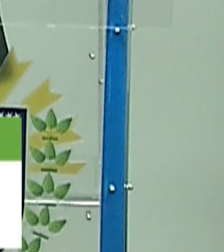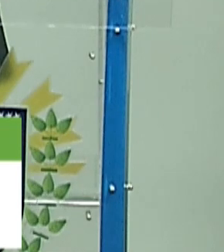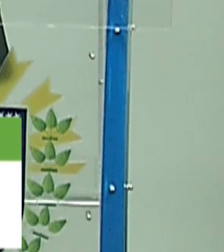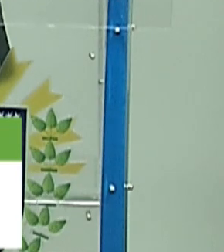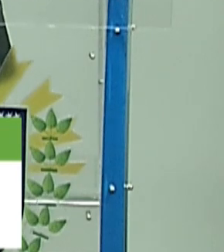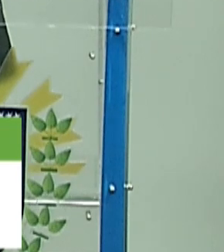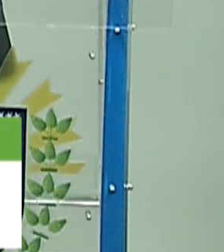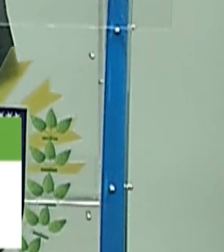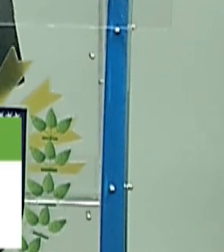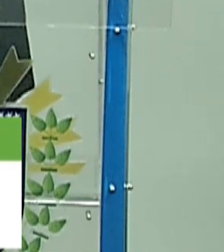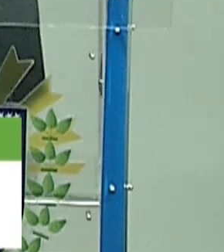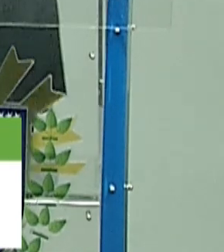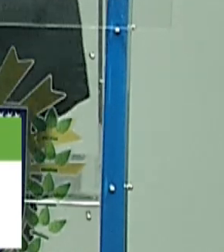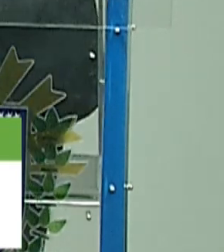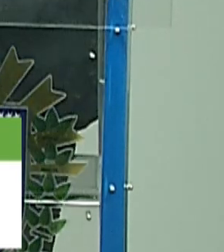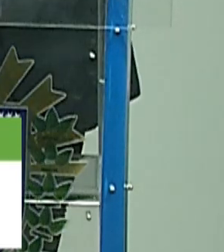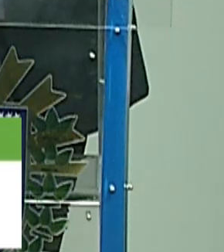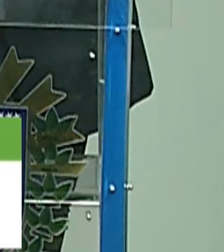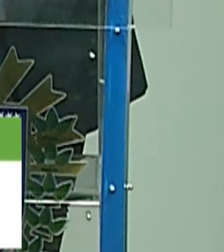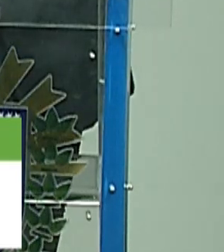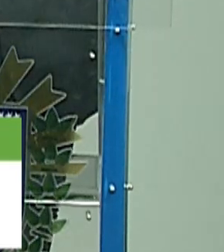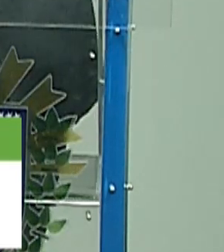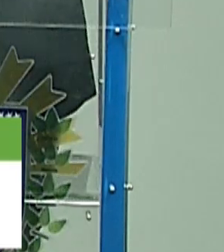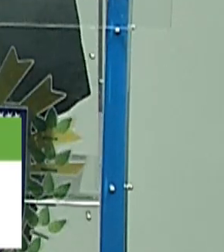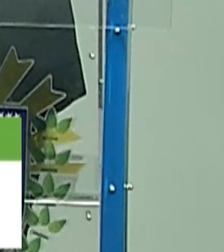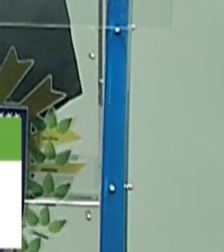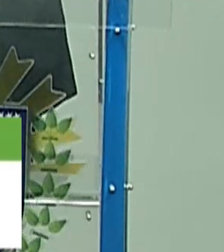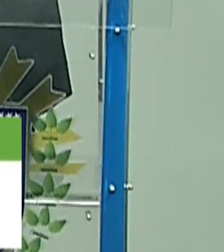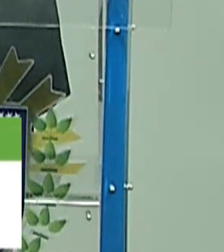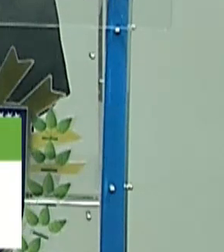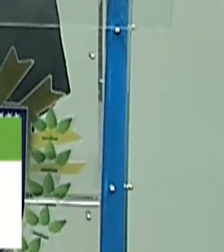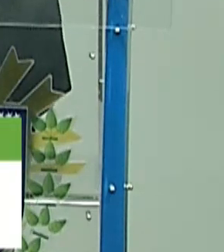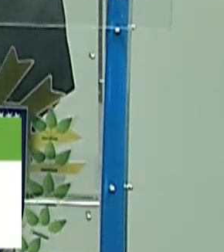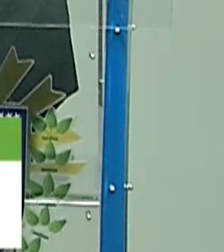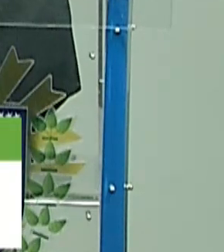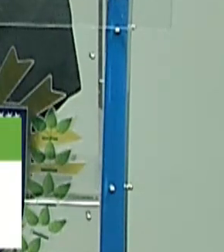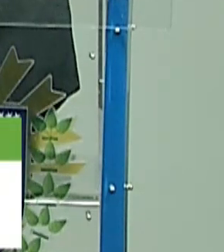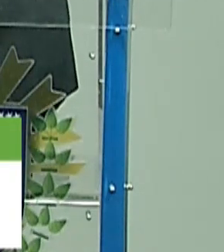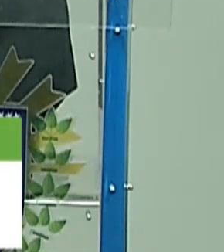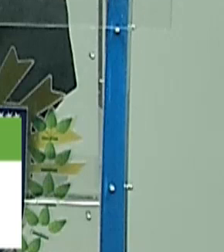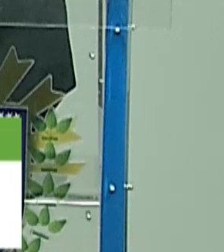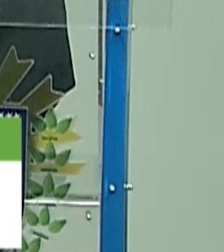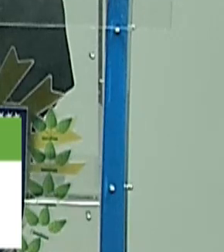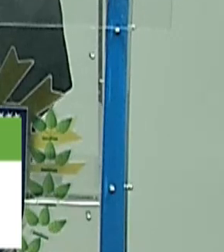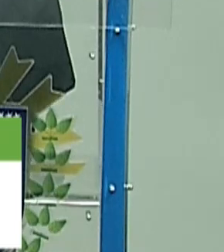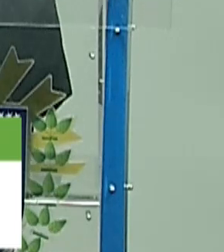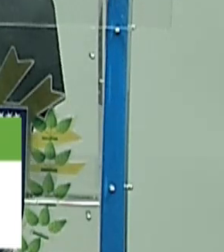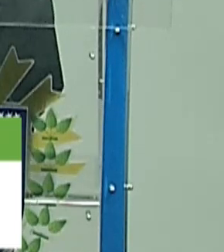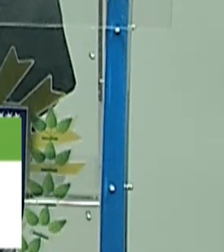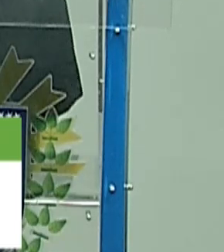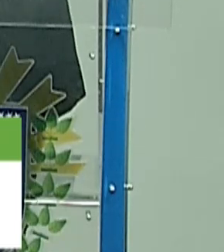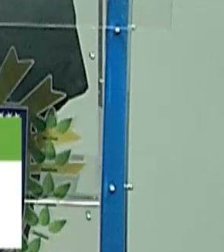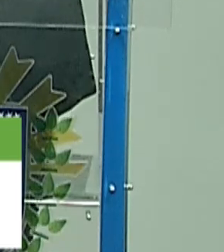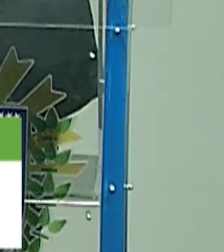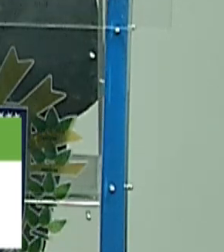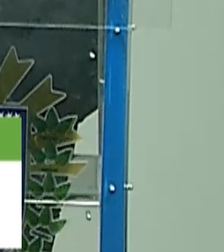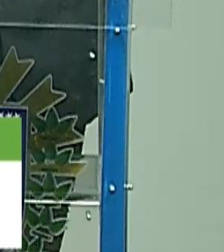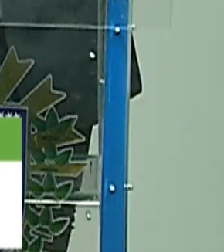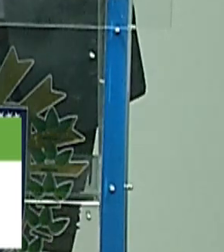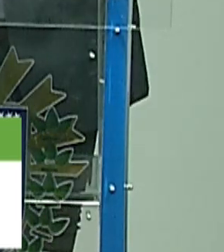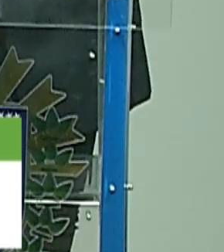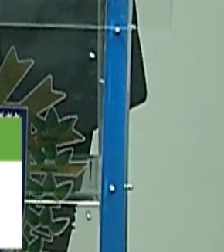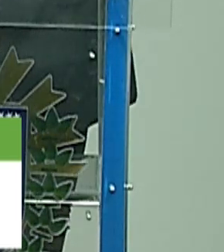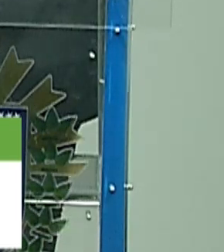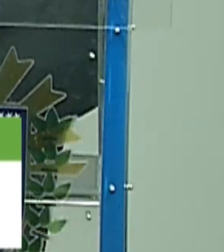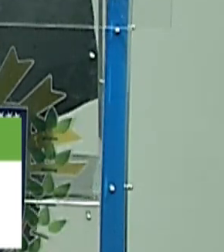dia de hoje, então o projeto não entrou na pauta, porque o nosso regimento interno, ele prevê que o autor da proposta deve